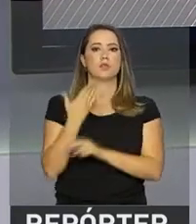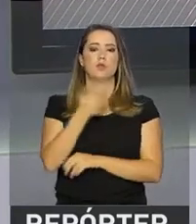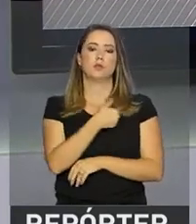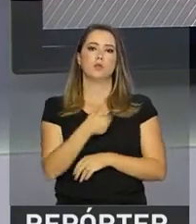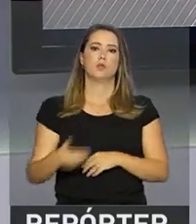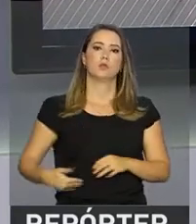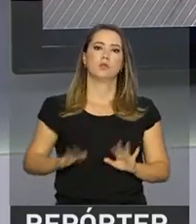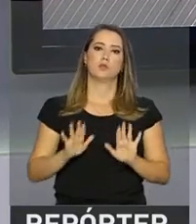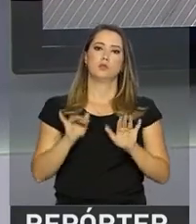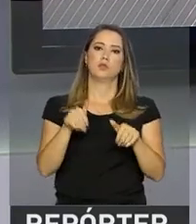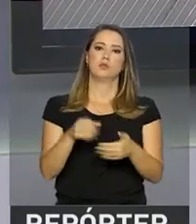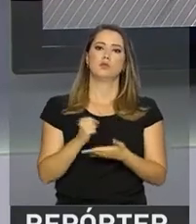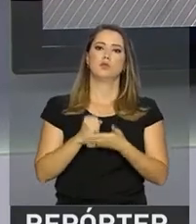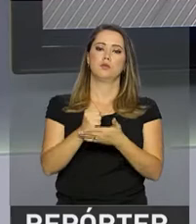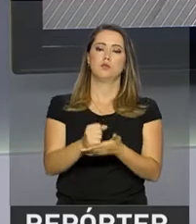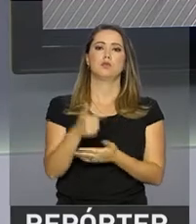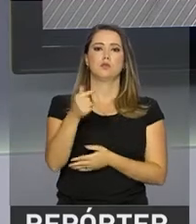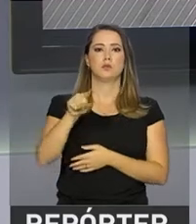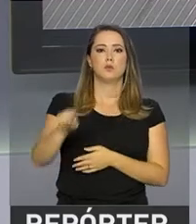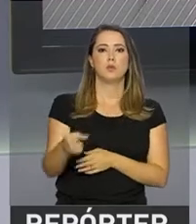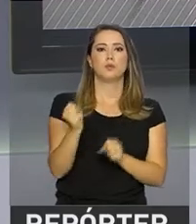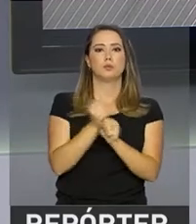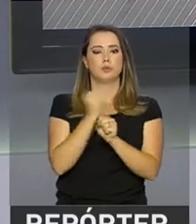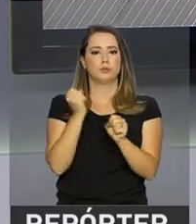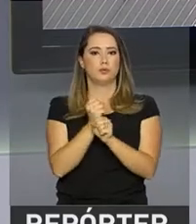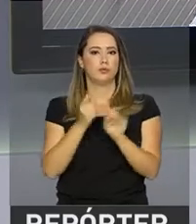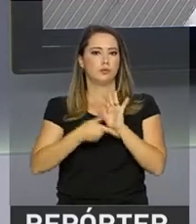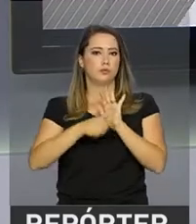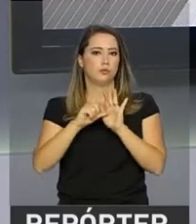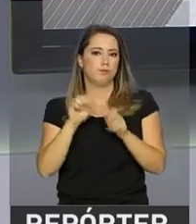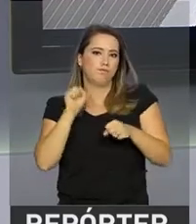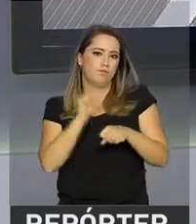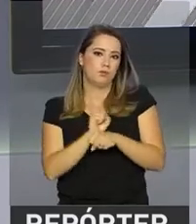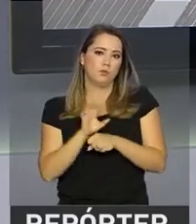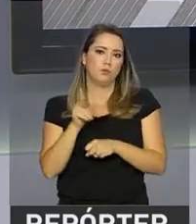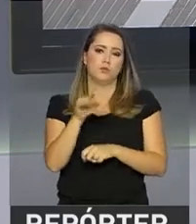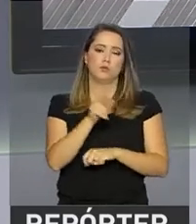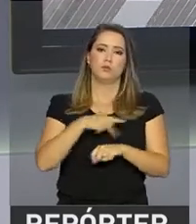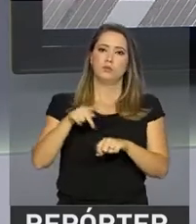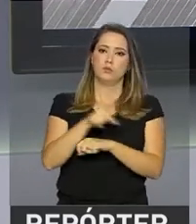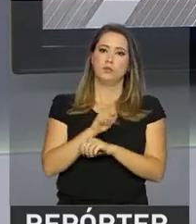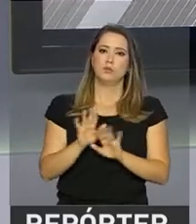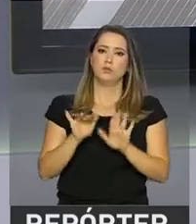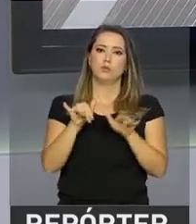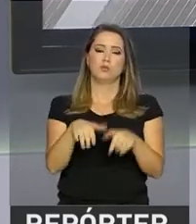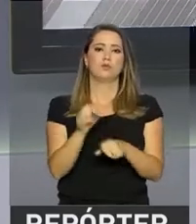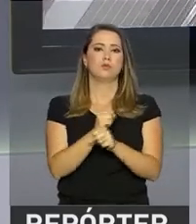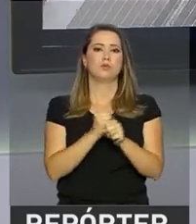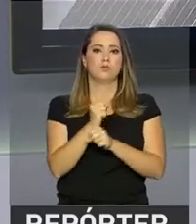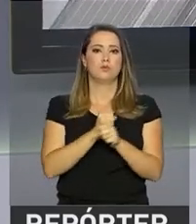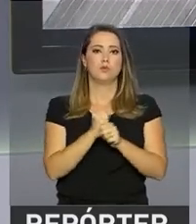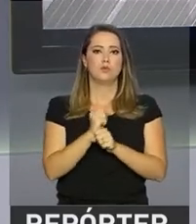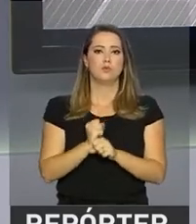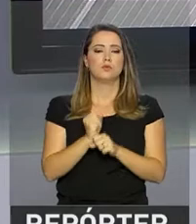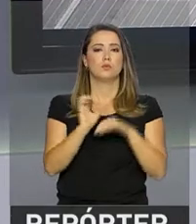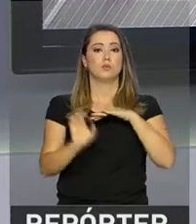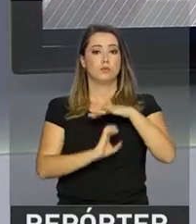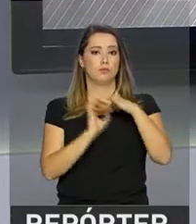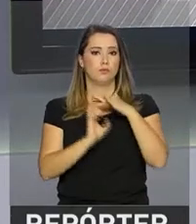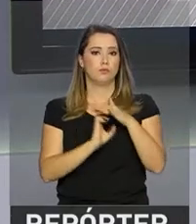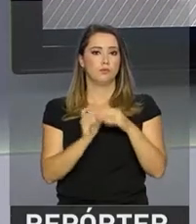para concluir e entregar mais de 7 mil obras que estavam paradas em todo o país até o final deste ano. Um